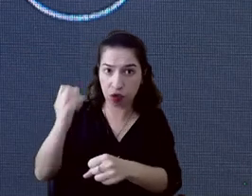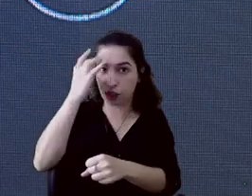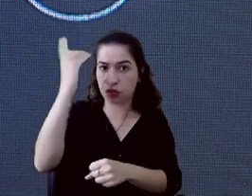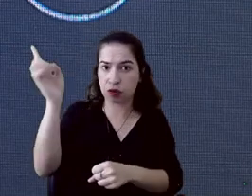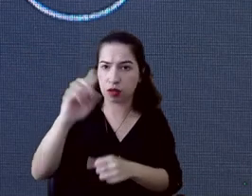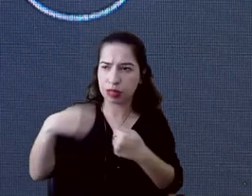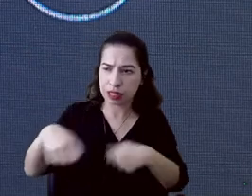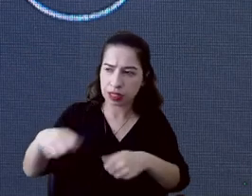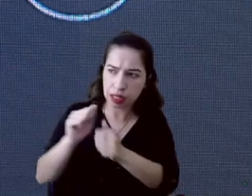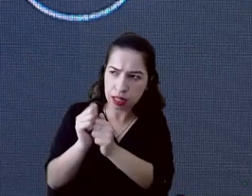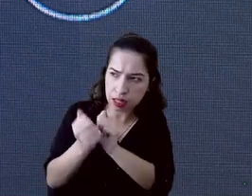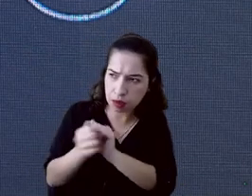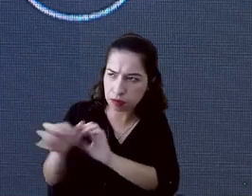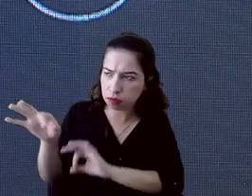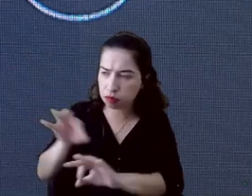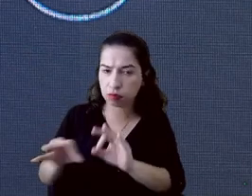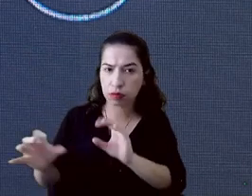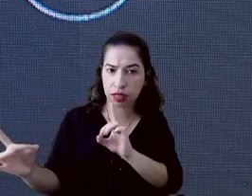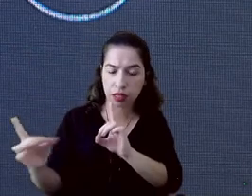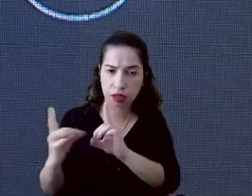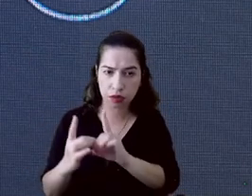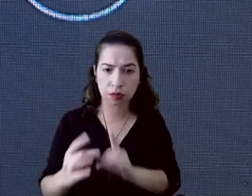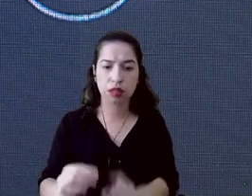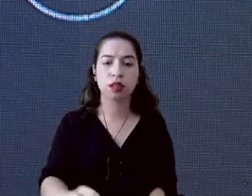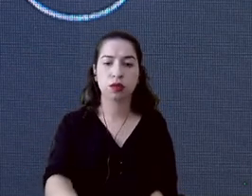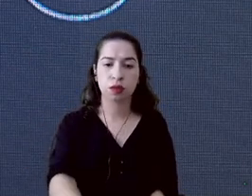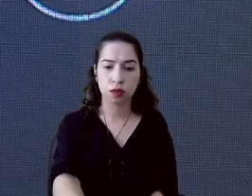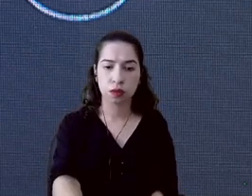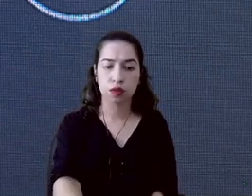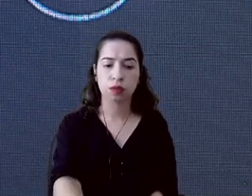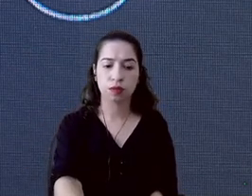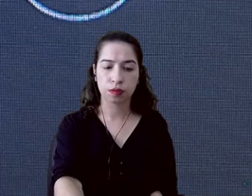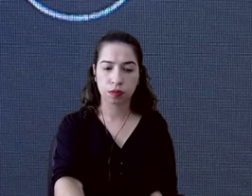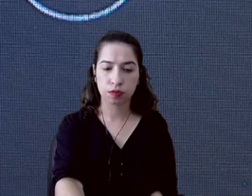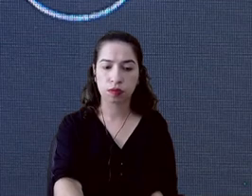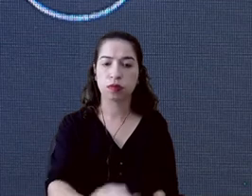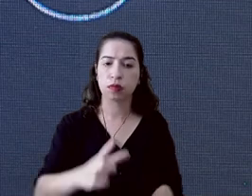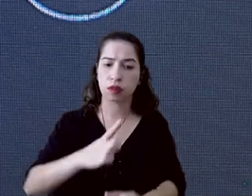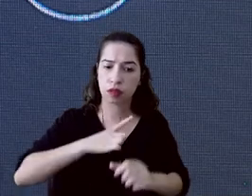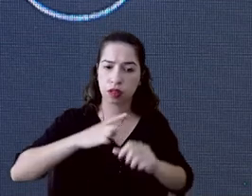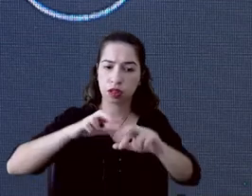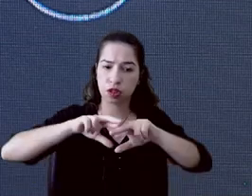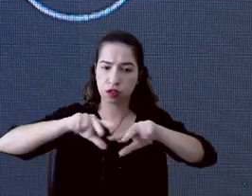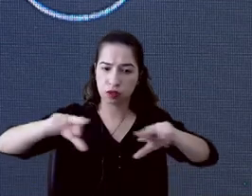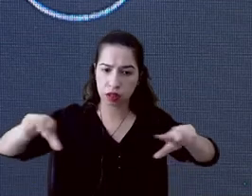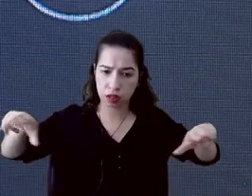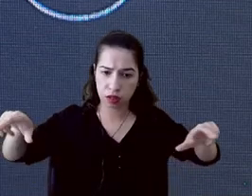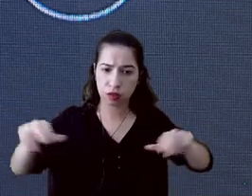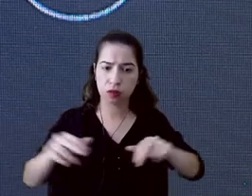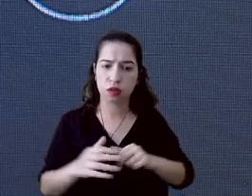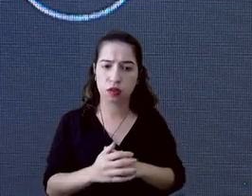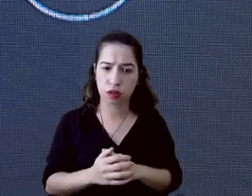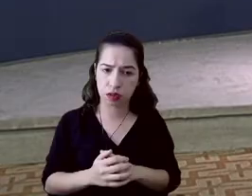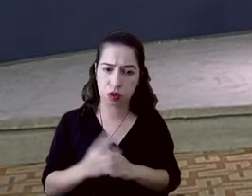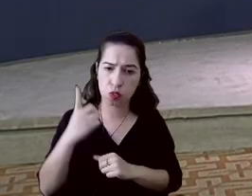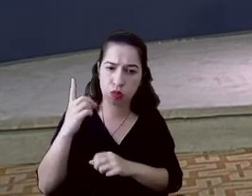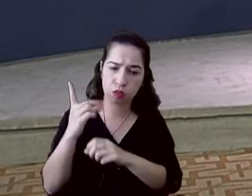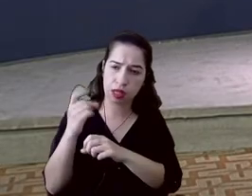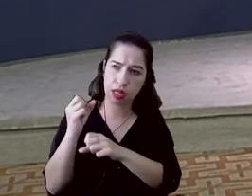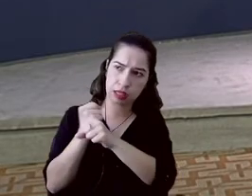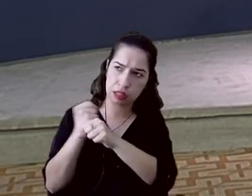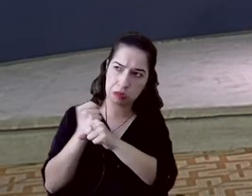atendimento e então assim é bastante é bastante coisa que a gente faz e construir nesses últimos 10 anos